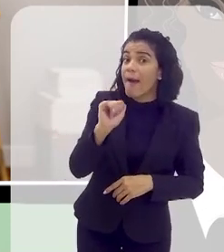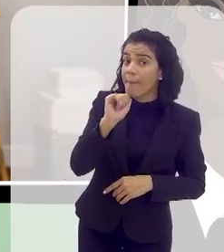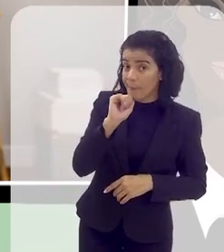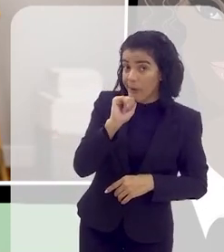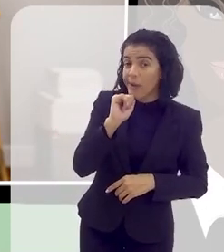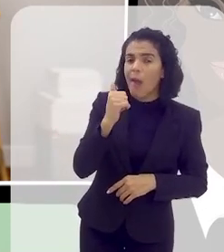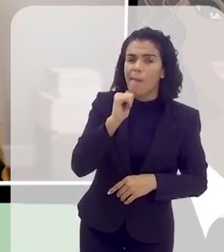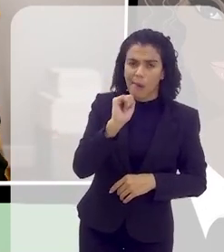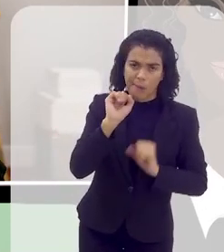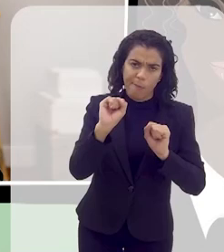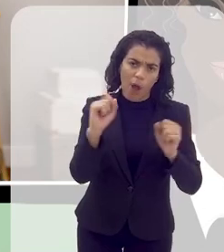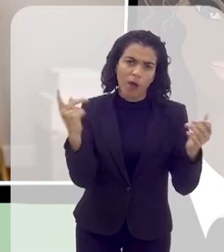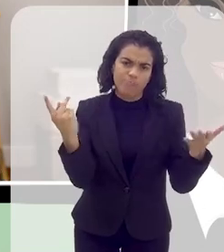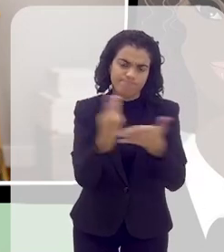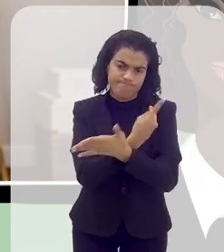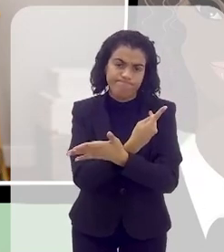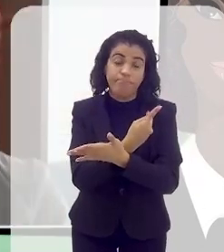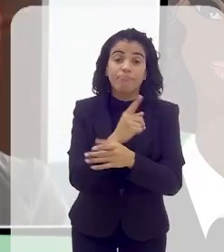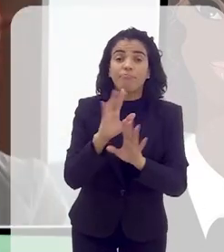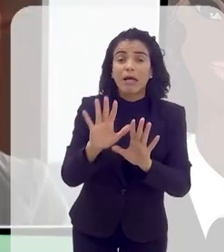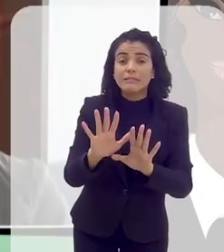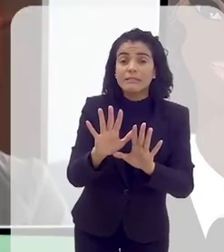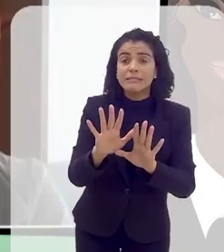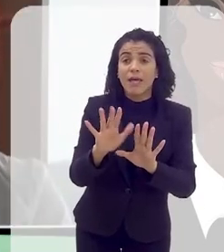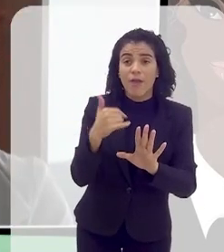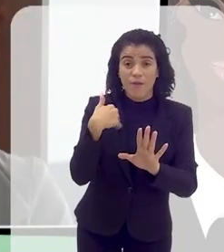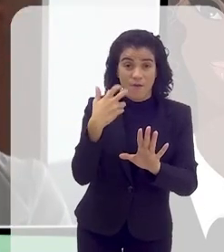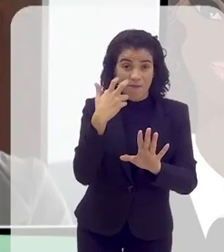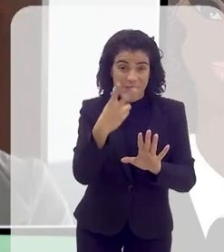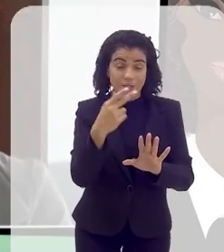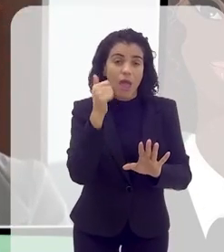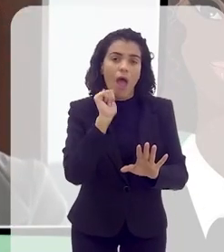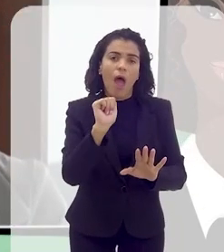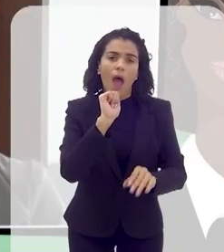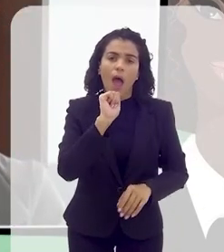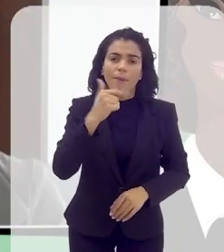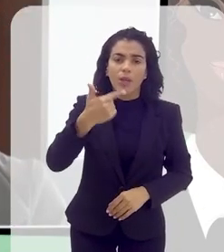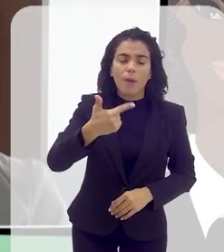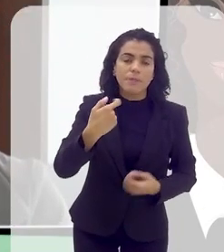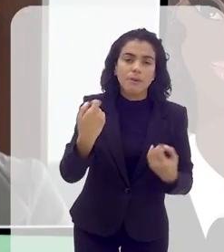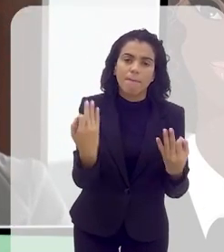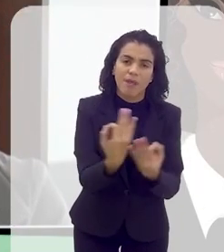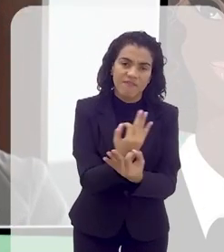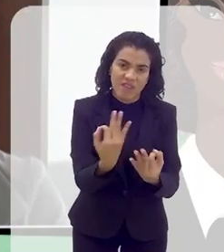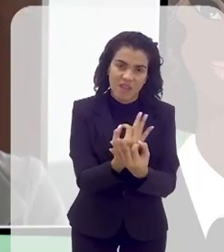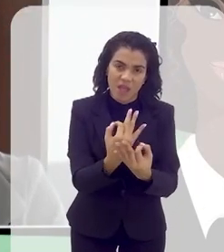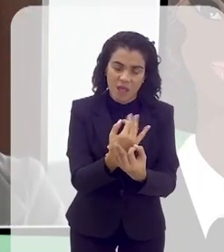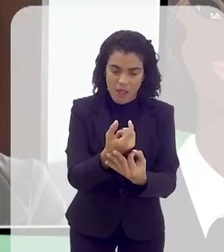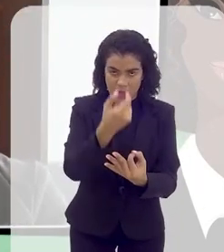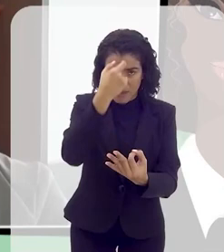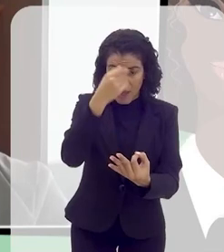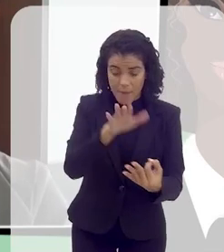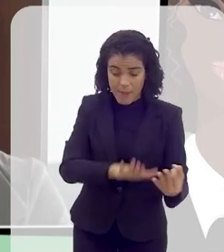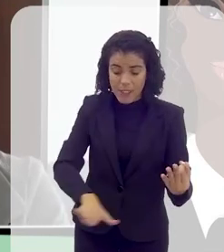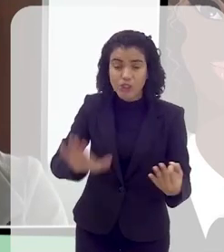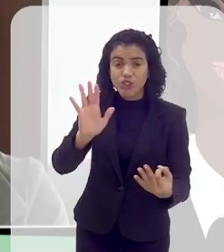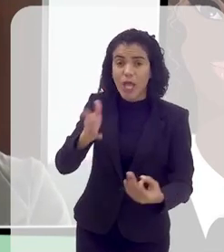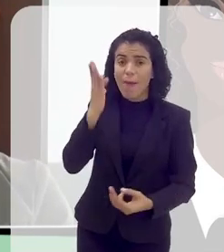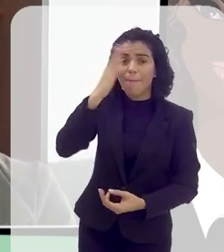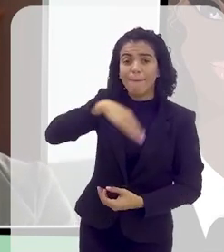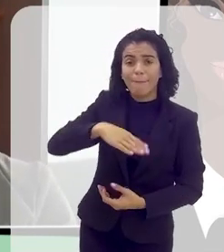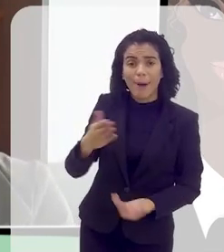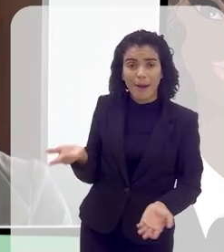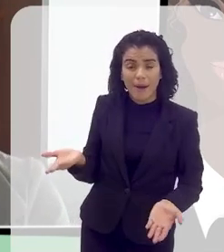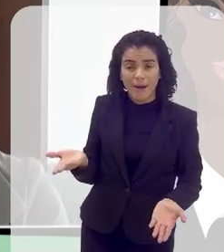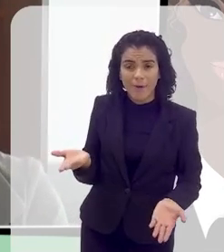fosse a mãe. A mãe pode errar. O que eu enxergo é que a madrasta tem que ser perfeita, porque ela já é má. É